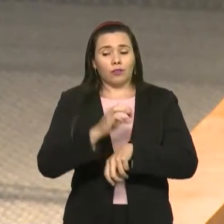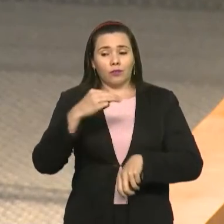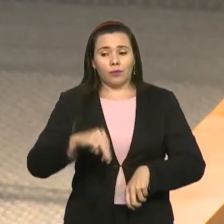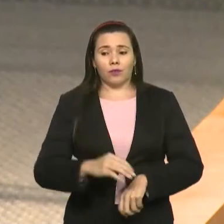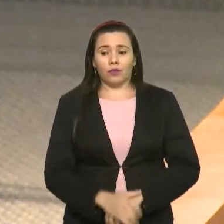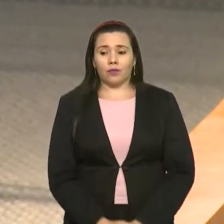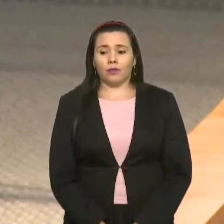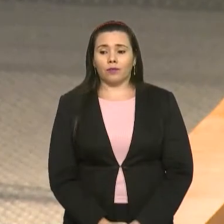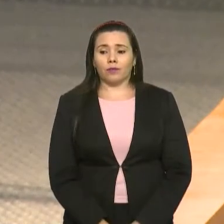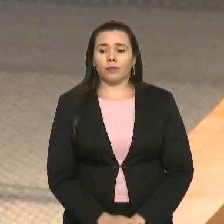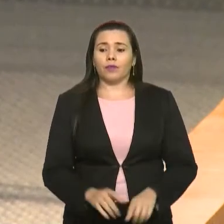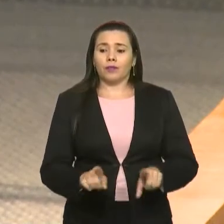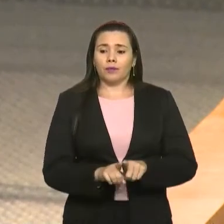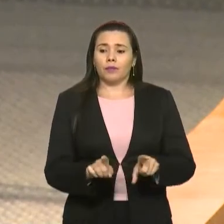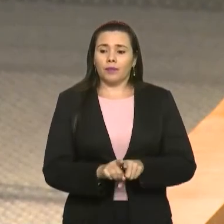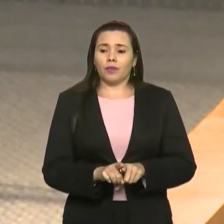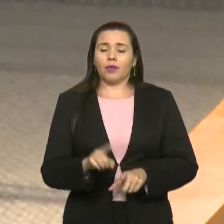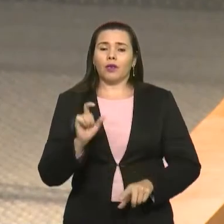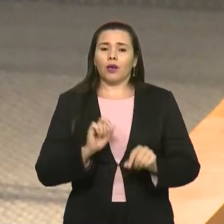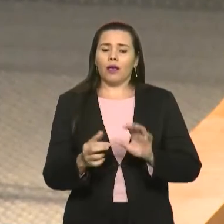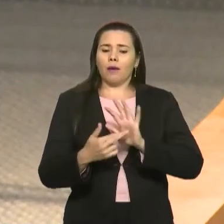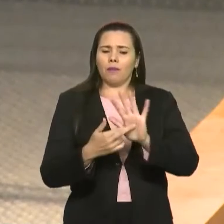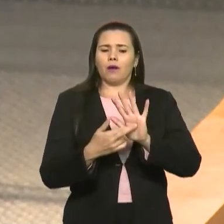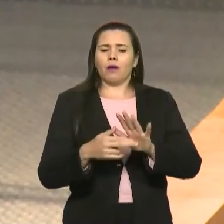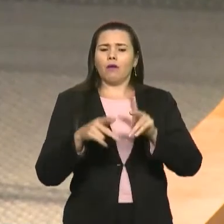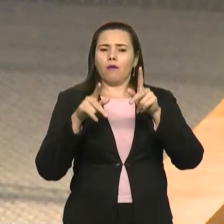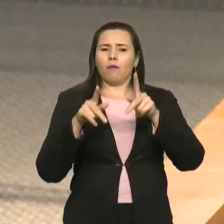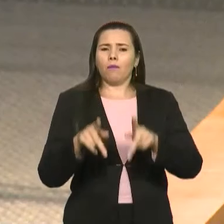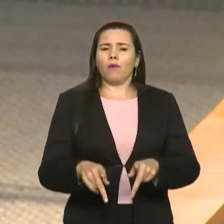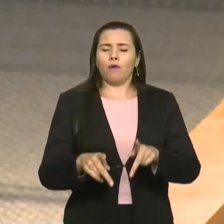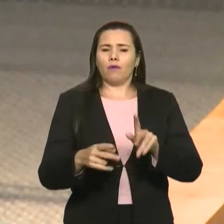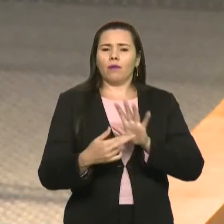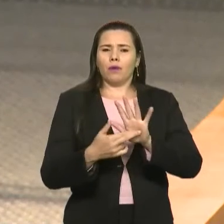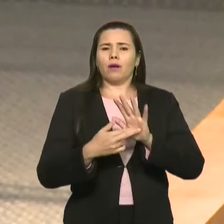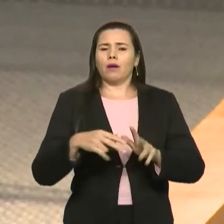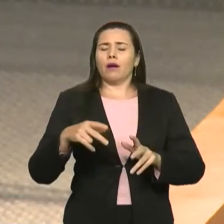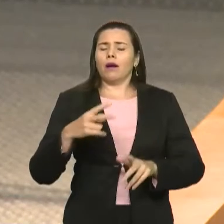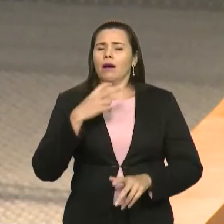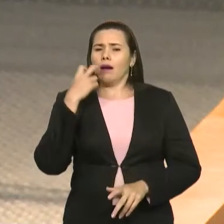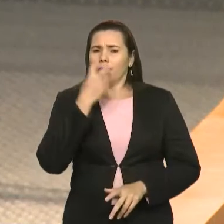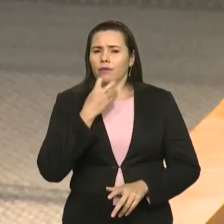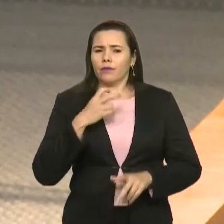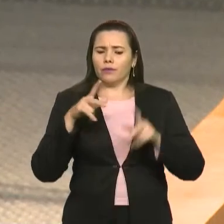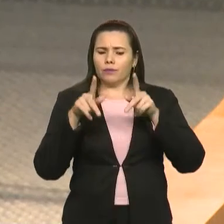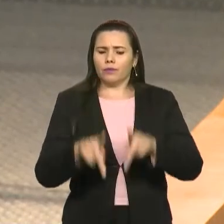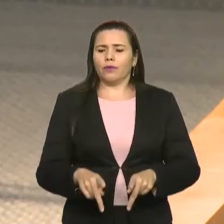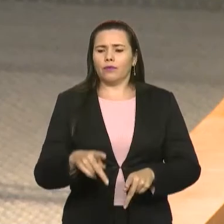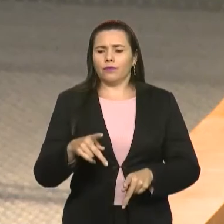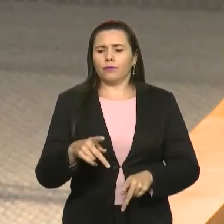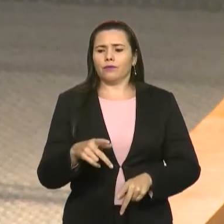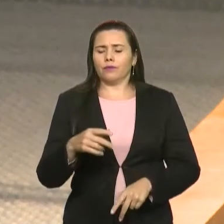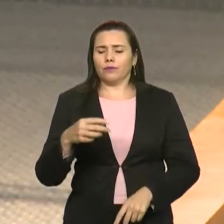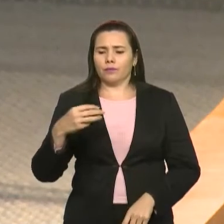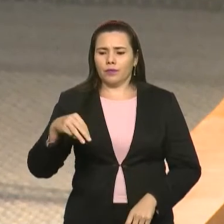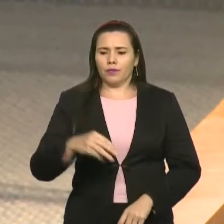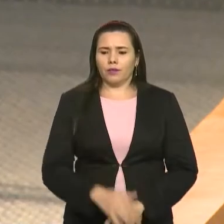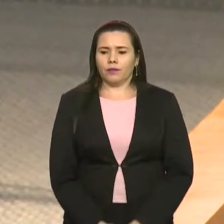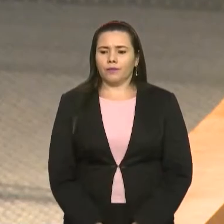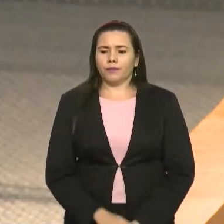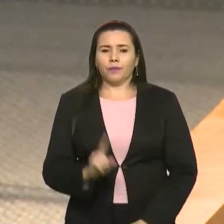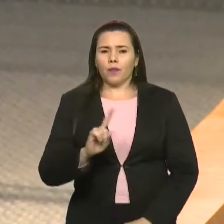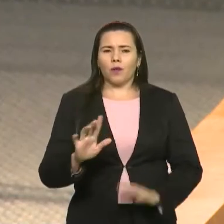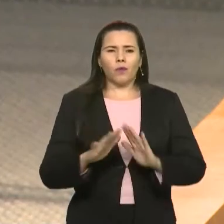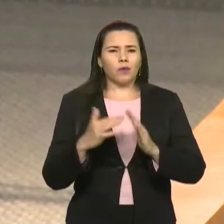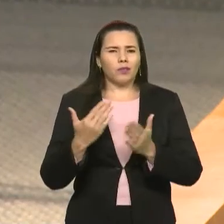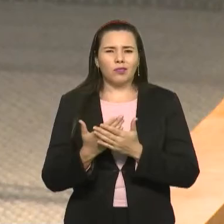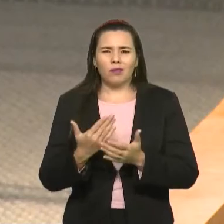apelos populares, para poder ser ouvido nos rincões do Maranhão. O jornal Estado do Maranhão é, sem sombra de dúvida, não só uma escola de